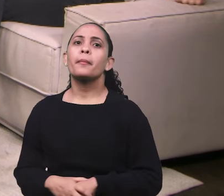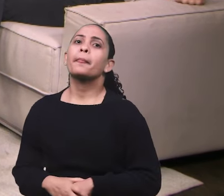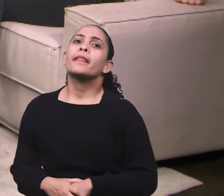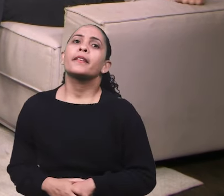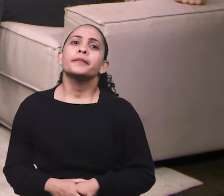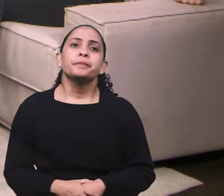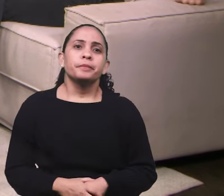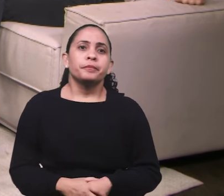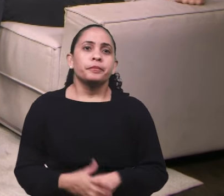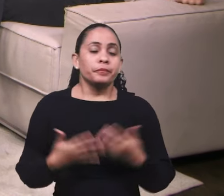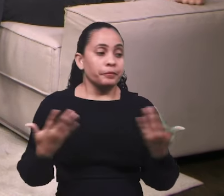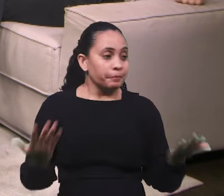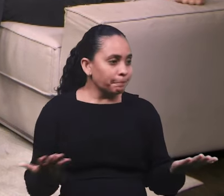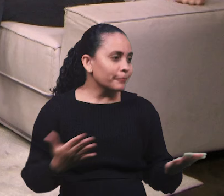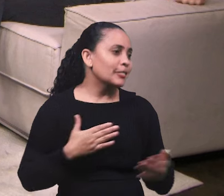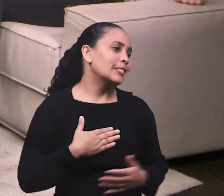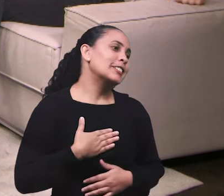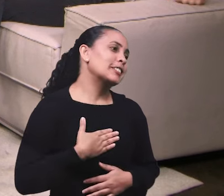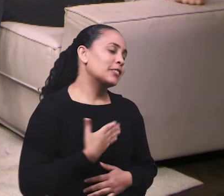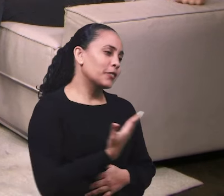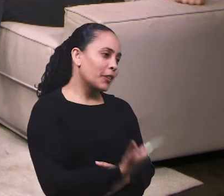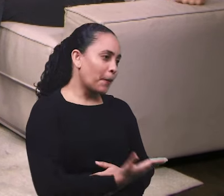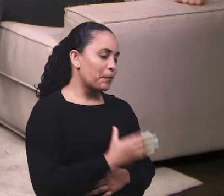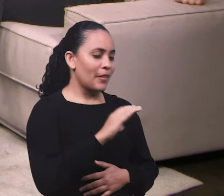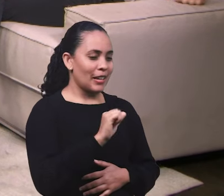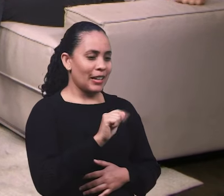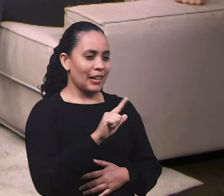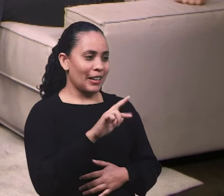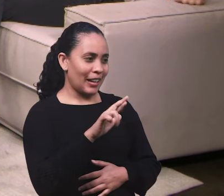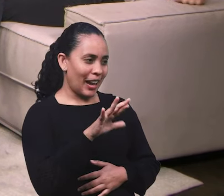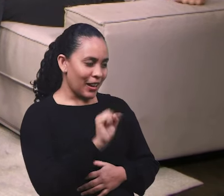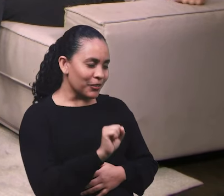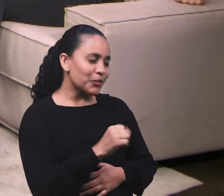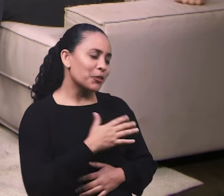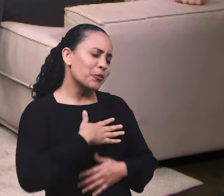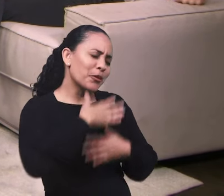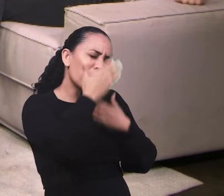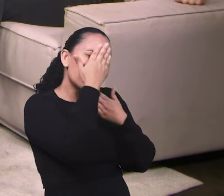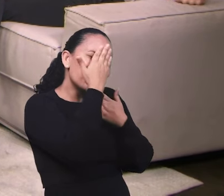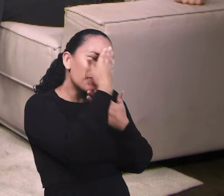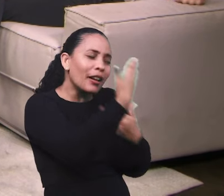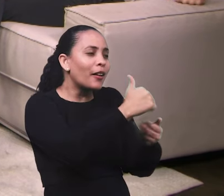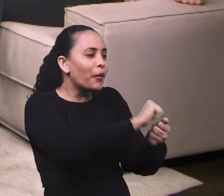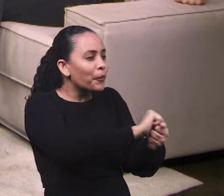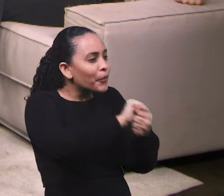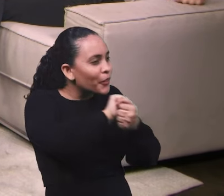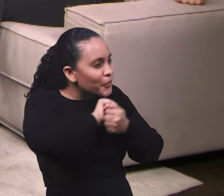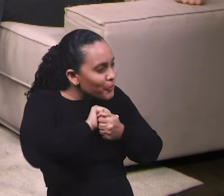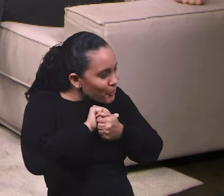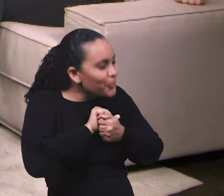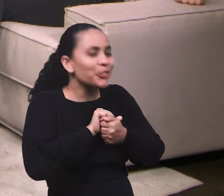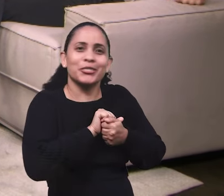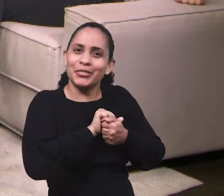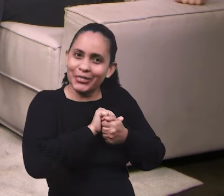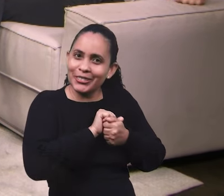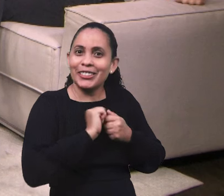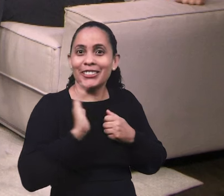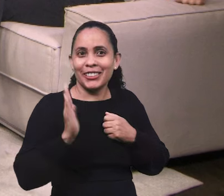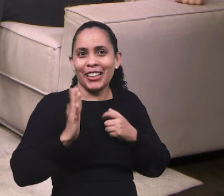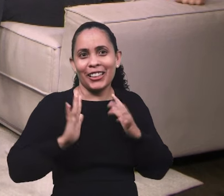Legal. Bressan, Carlos Bressan, muito obrigado pela participação aqui. Nosso programa vai chegando aqui ao